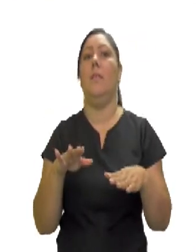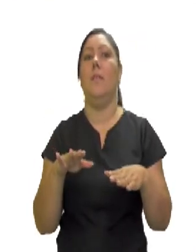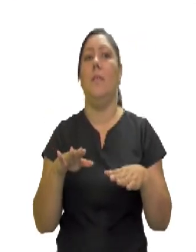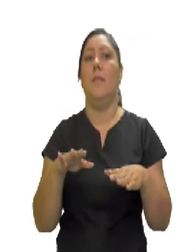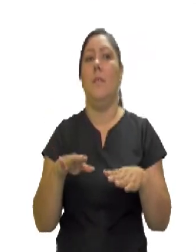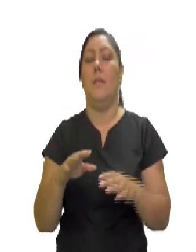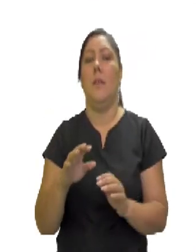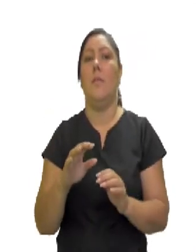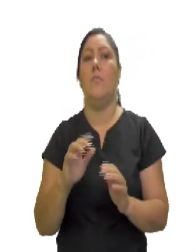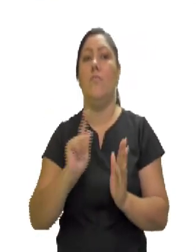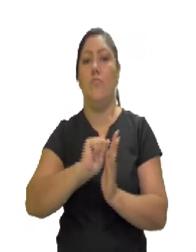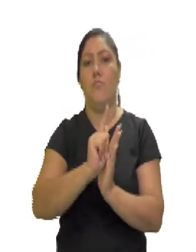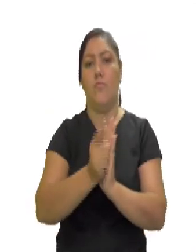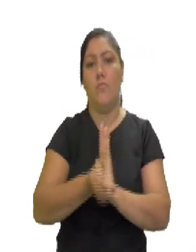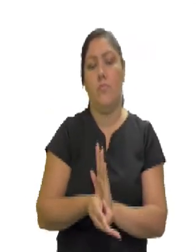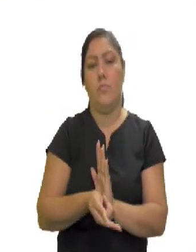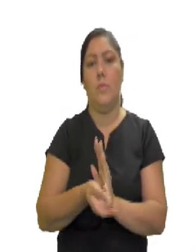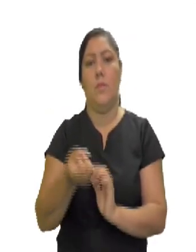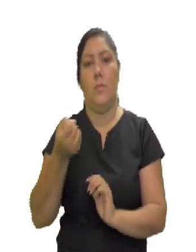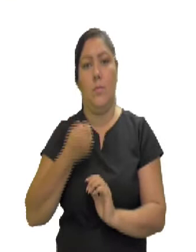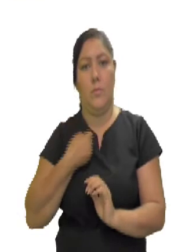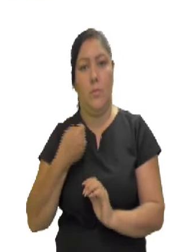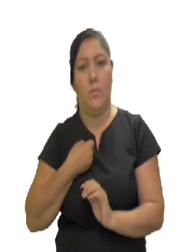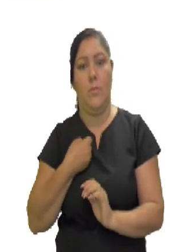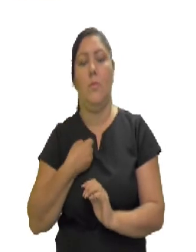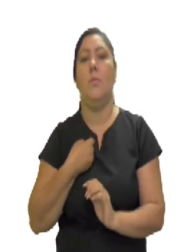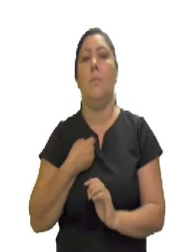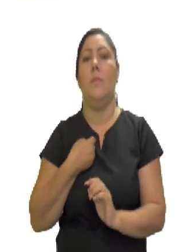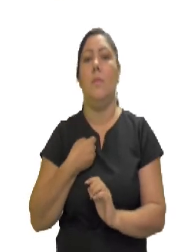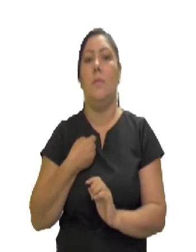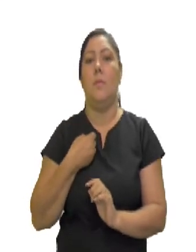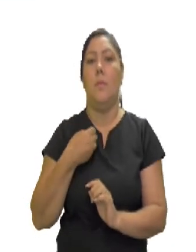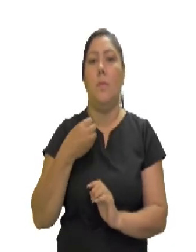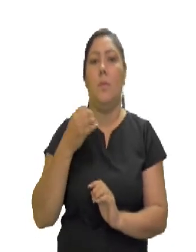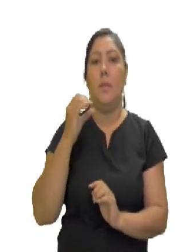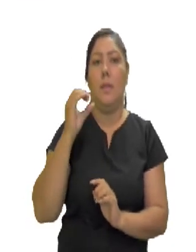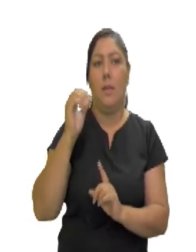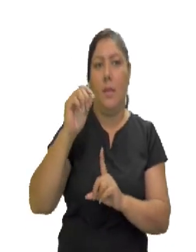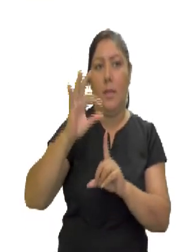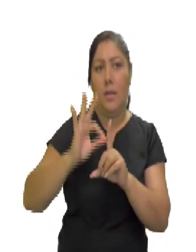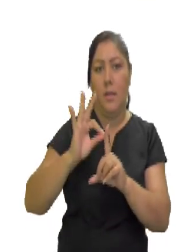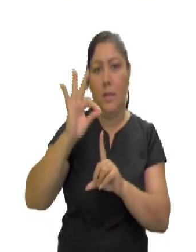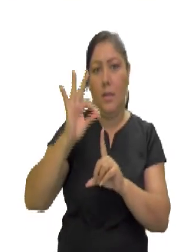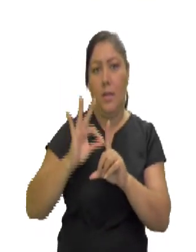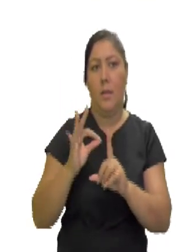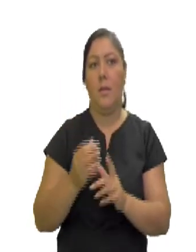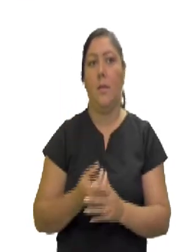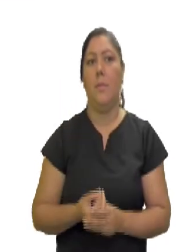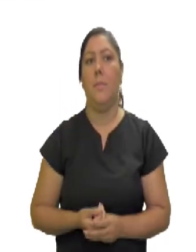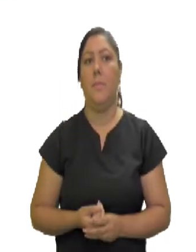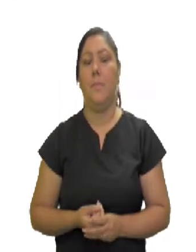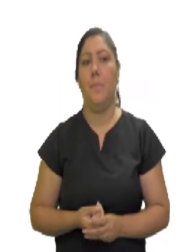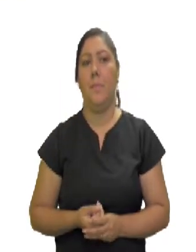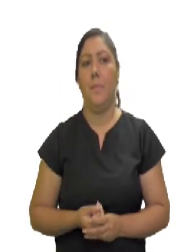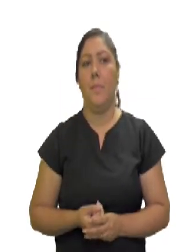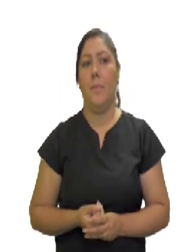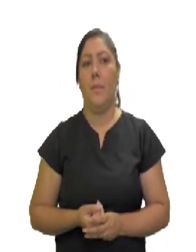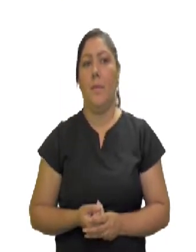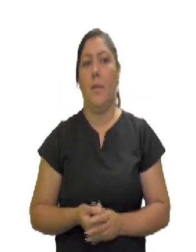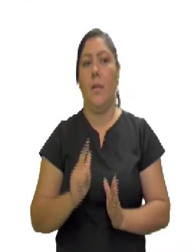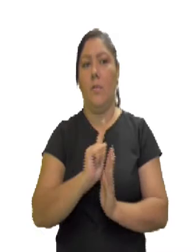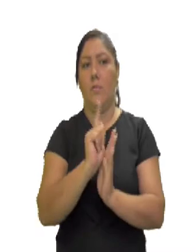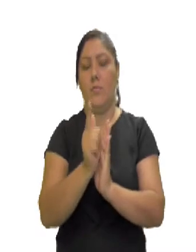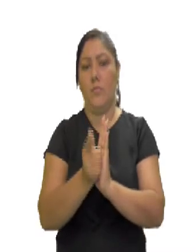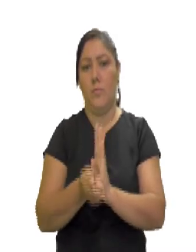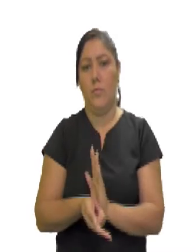gênero como número e grau. Gênero masculino e feminino, número singular